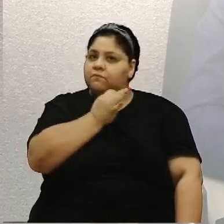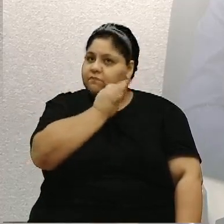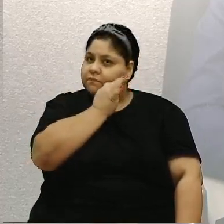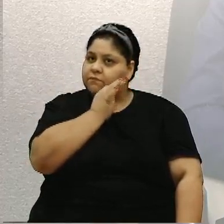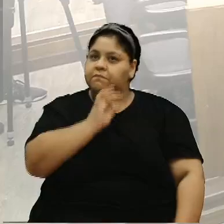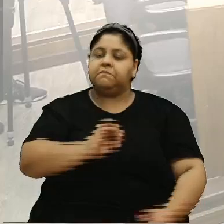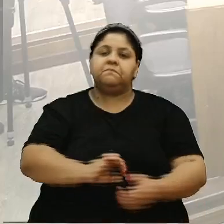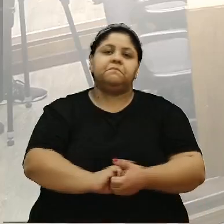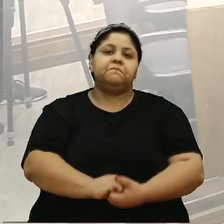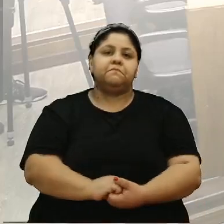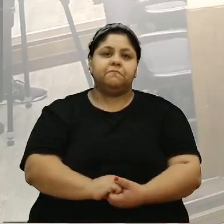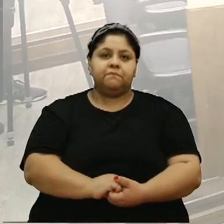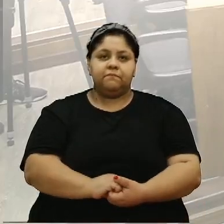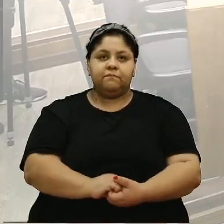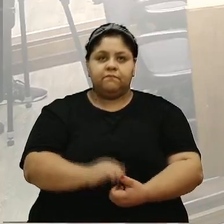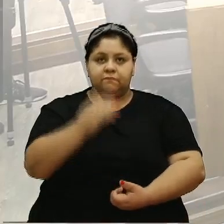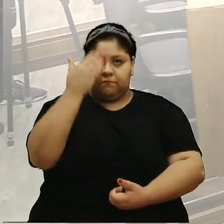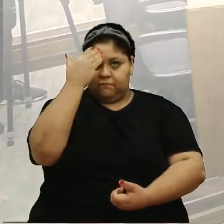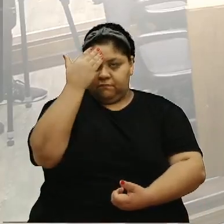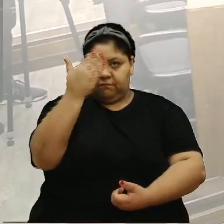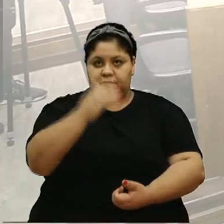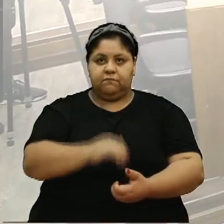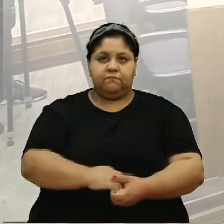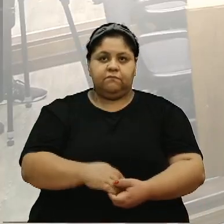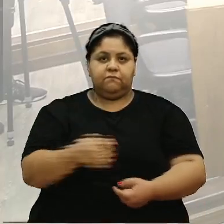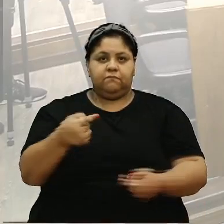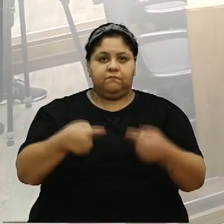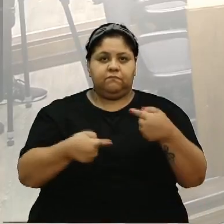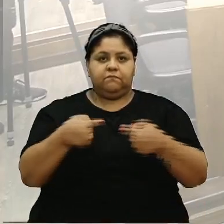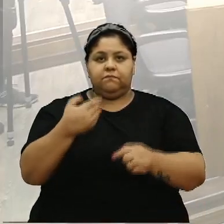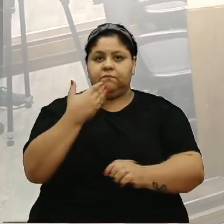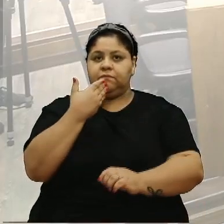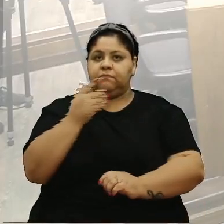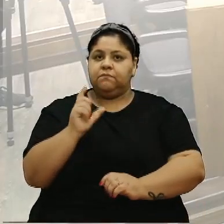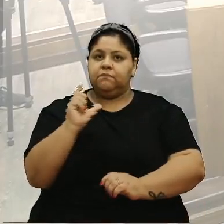Frisso. Obrigado. Em discussão? Peço a palavra, senhor presidente.